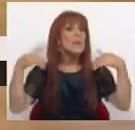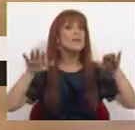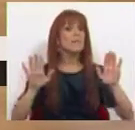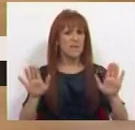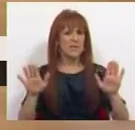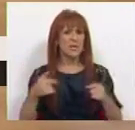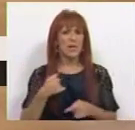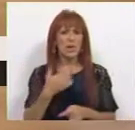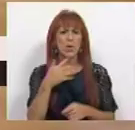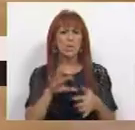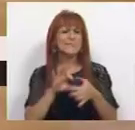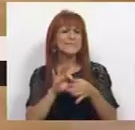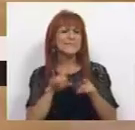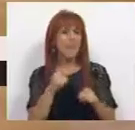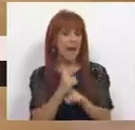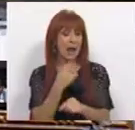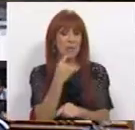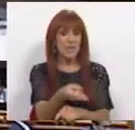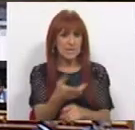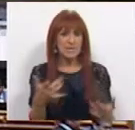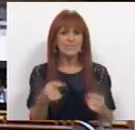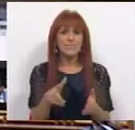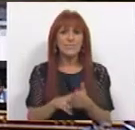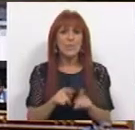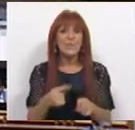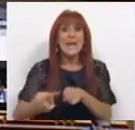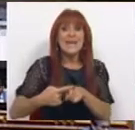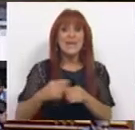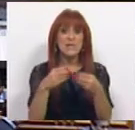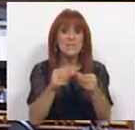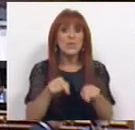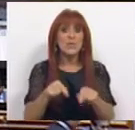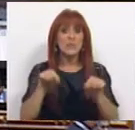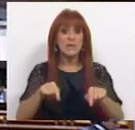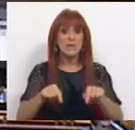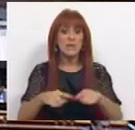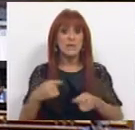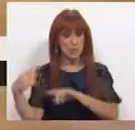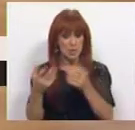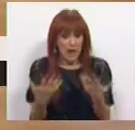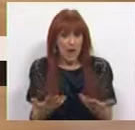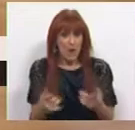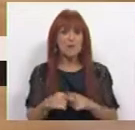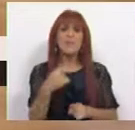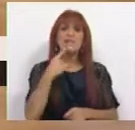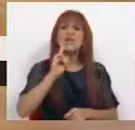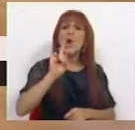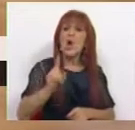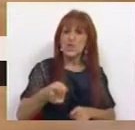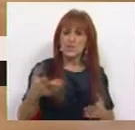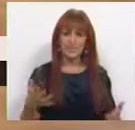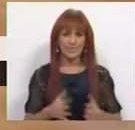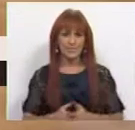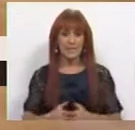matéria. Mas eu pego justamente nisto que eu acabei de dizer, verdadeiros interessados na matéria que aqui se está a discutir, para dizer o